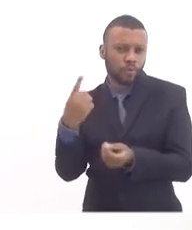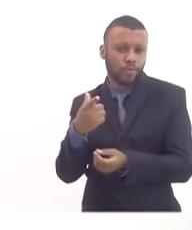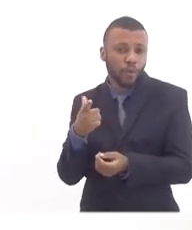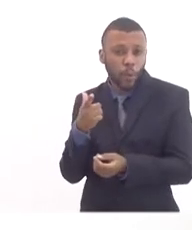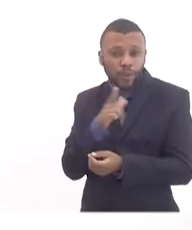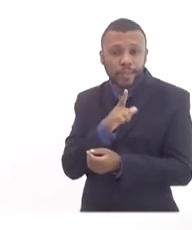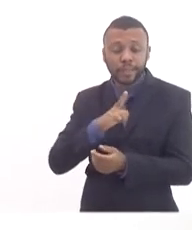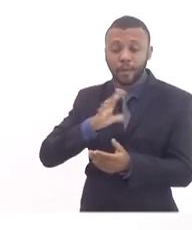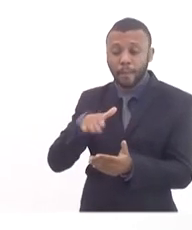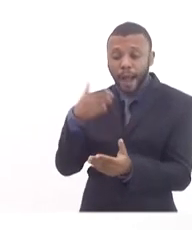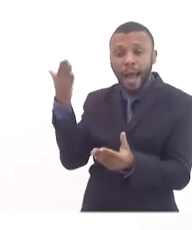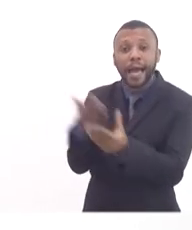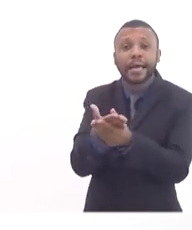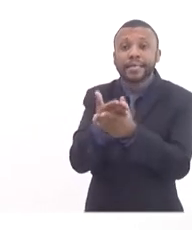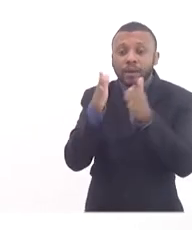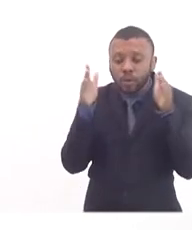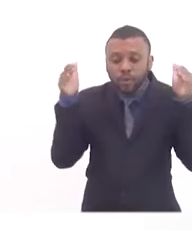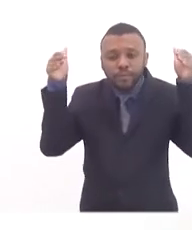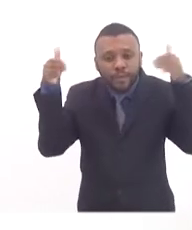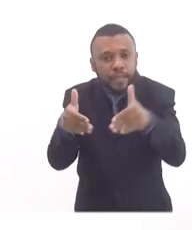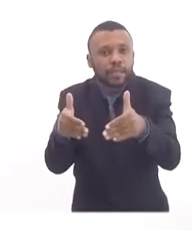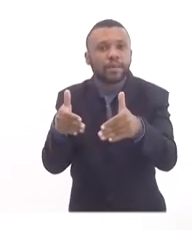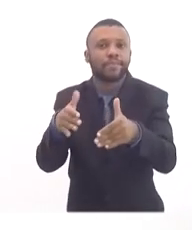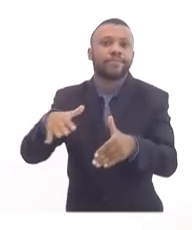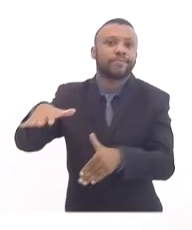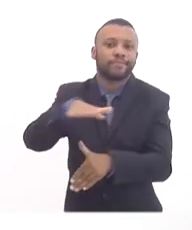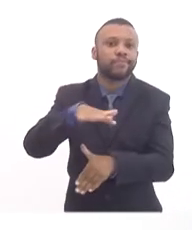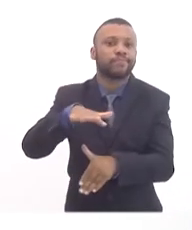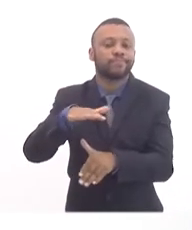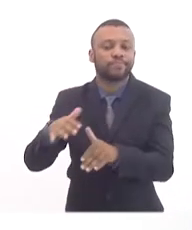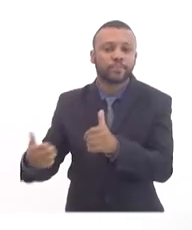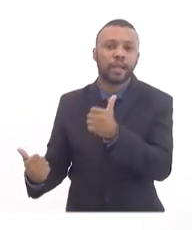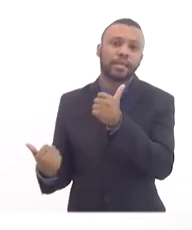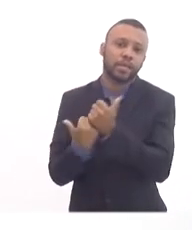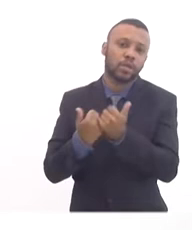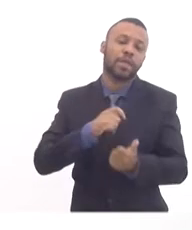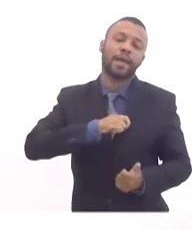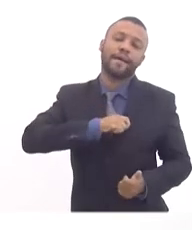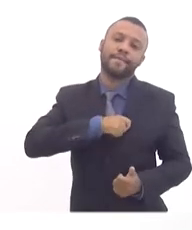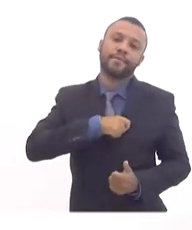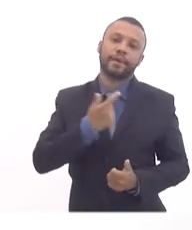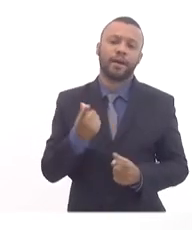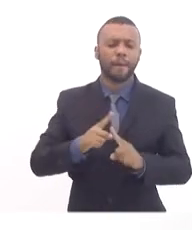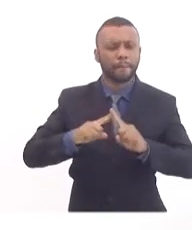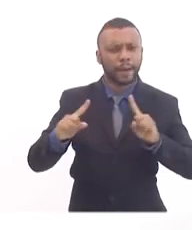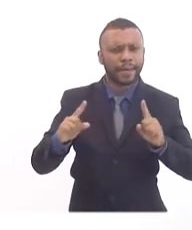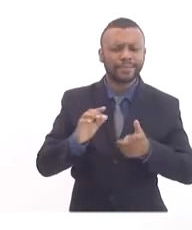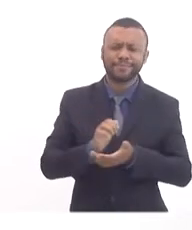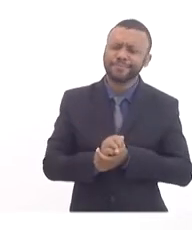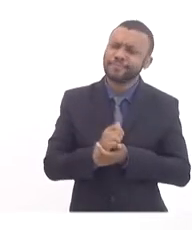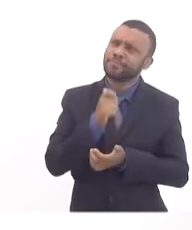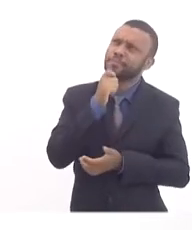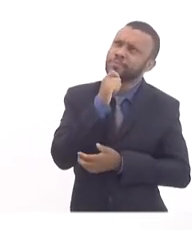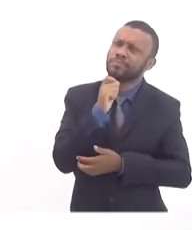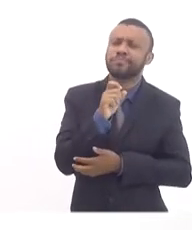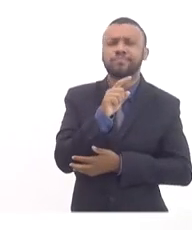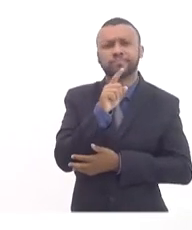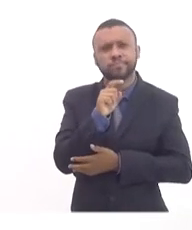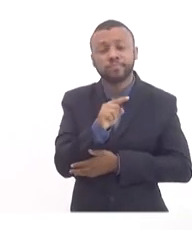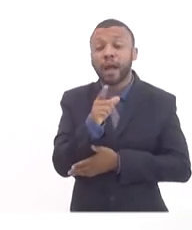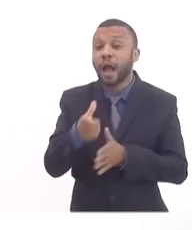uma ação específica através da assessoria fiscal mas se não seria o caso de antes de